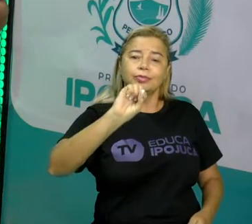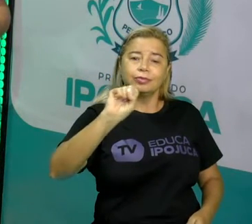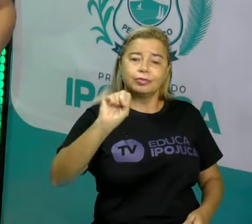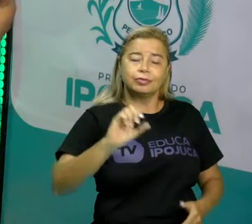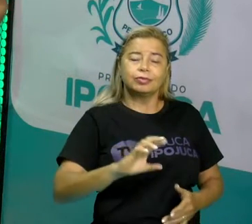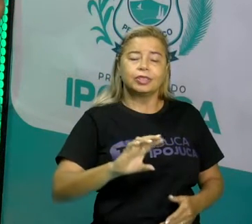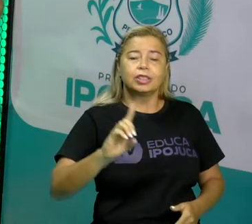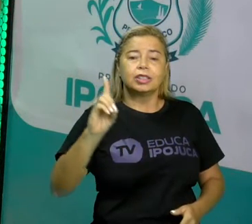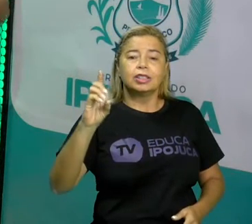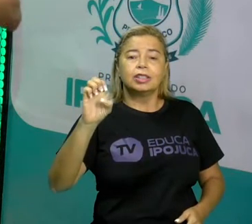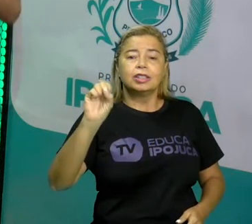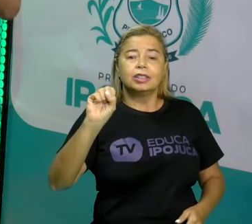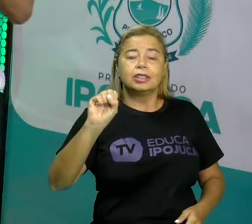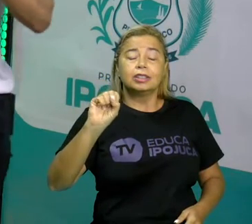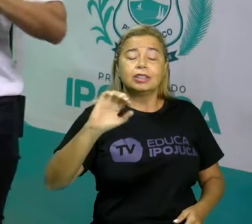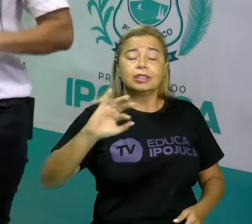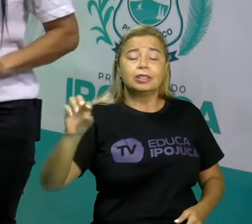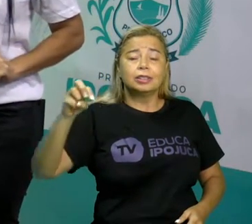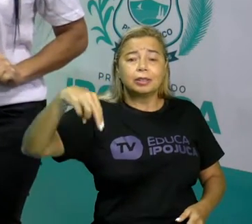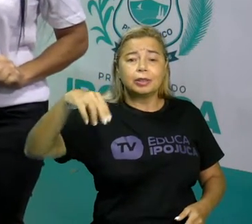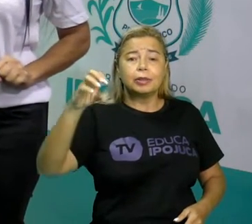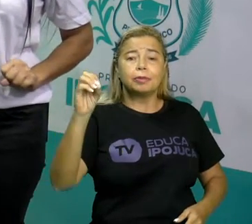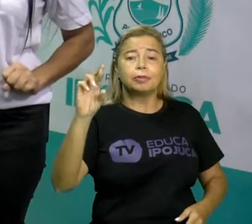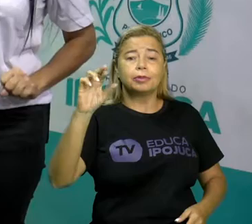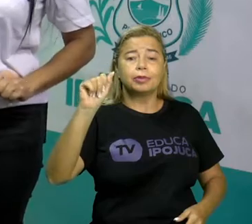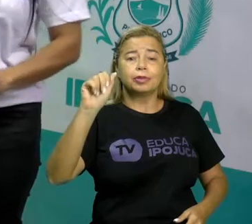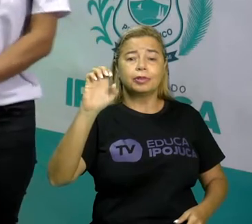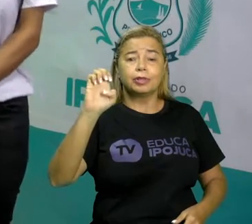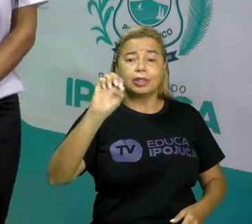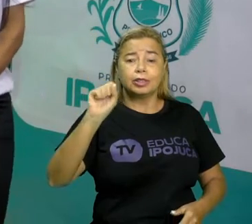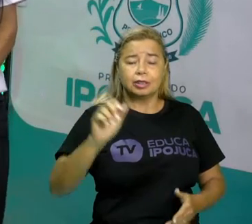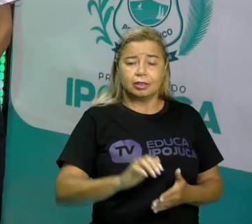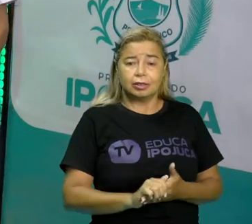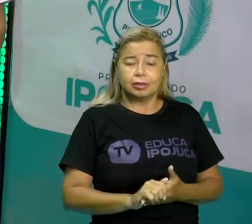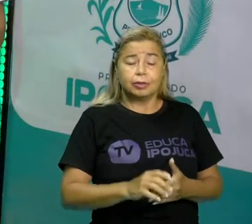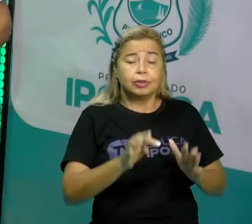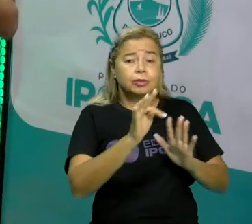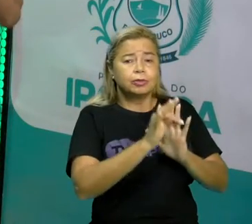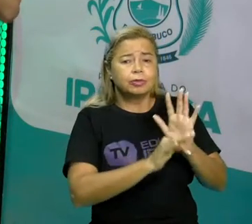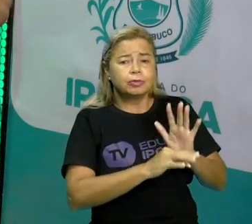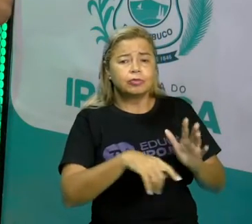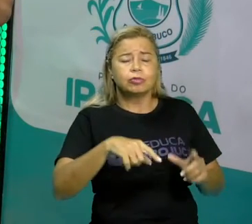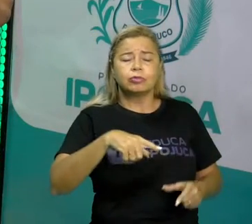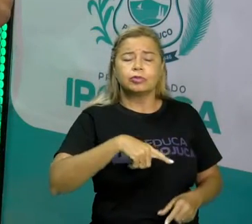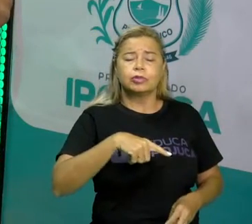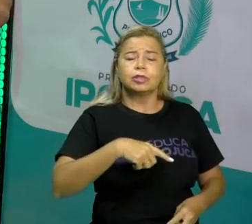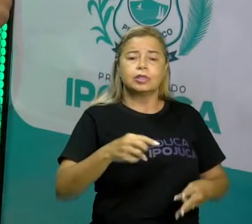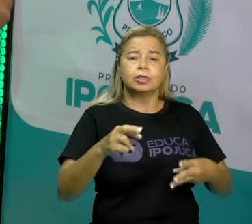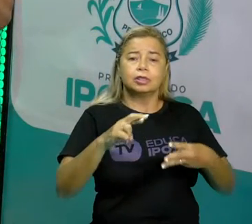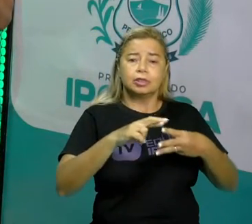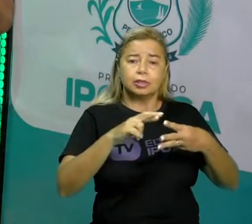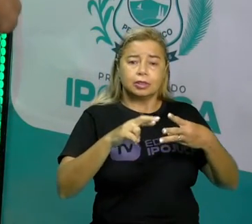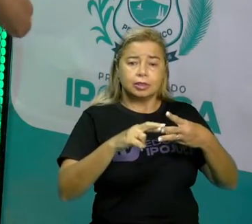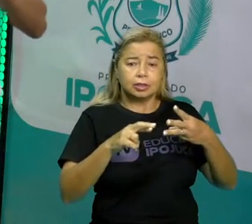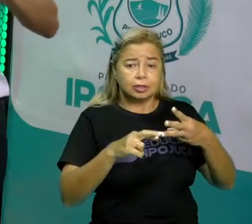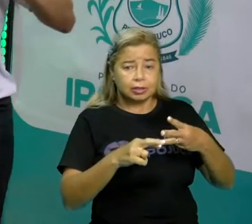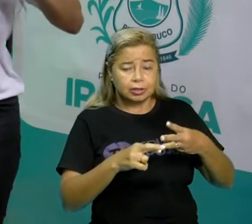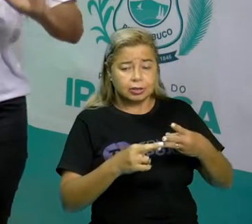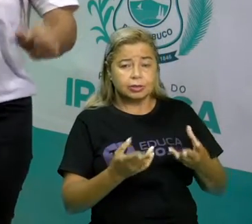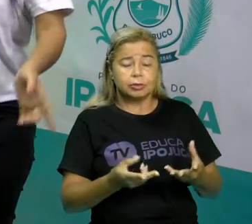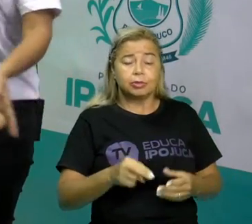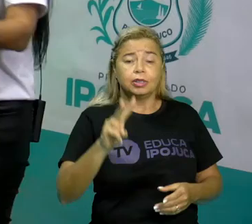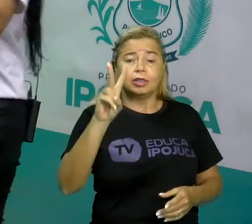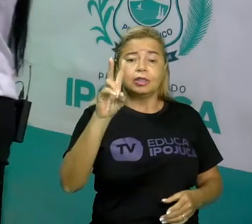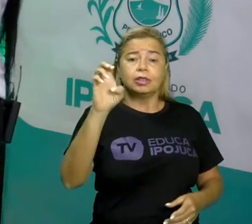ele rima, ele tem verso e também ele conta uma coisa pra gente. O que é que ele conta? O que é que ele está dizendo? Ele está